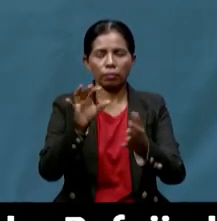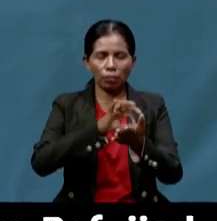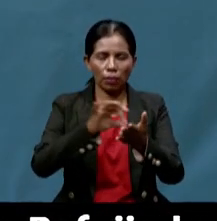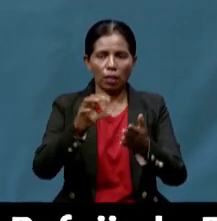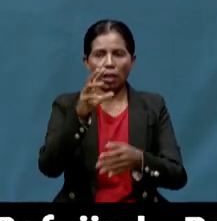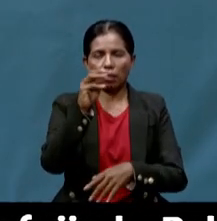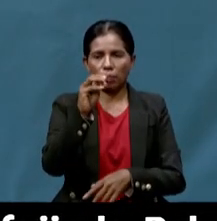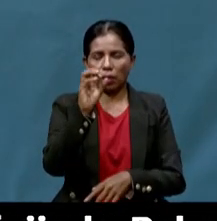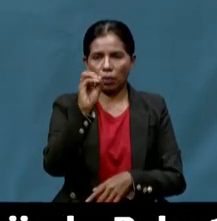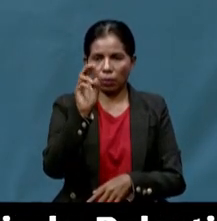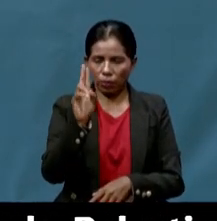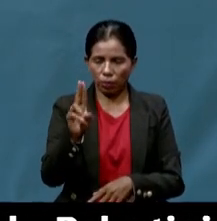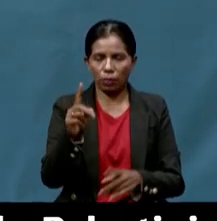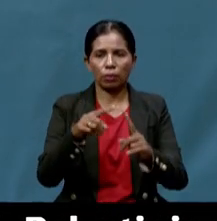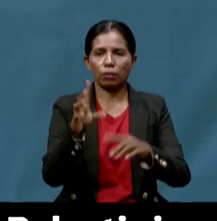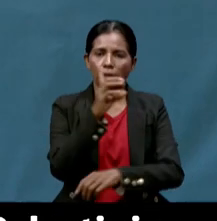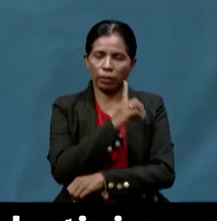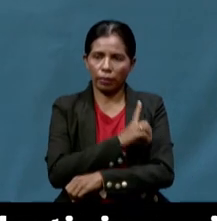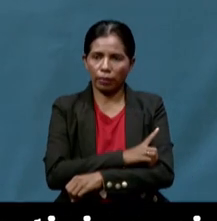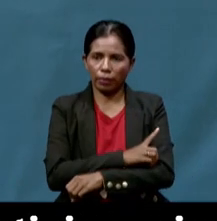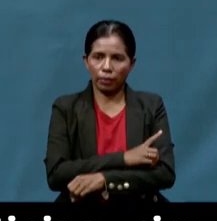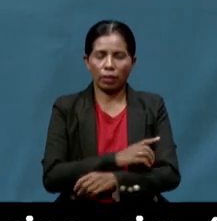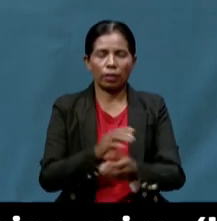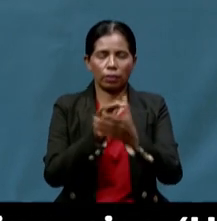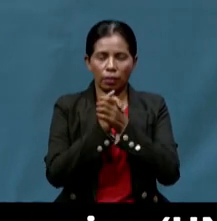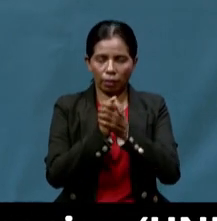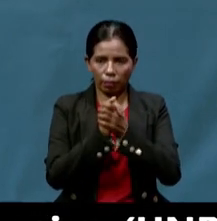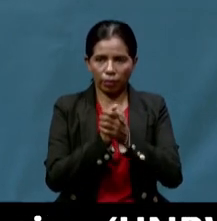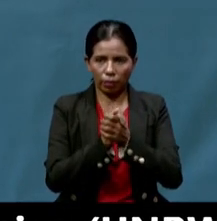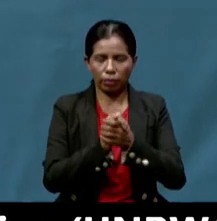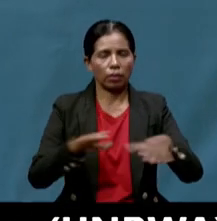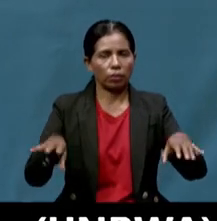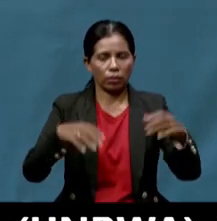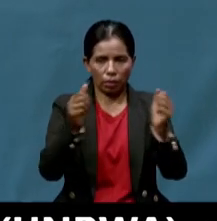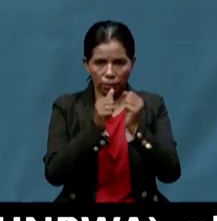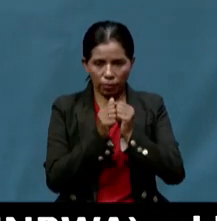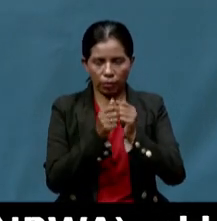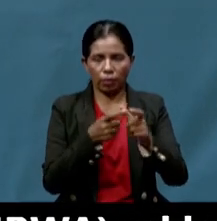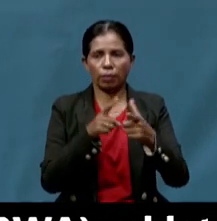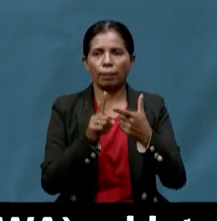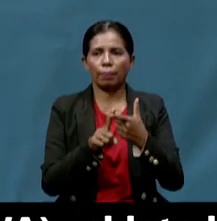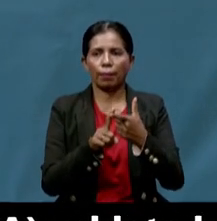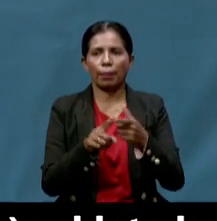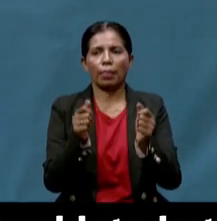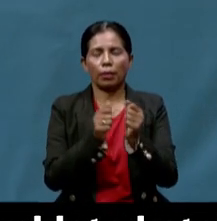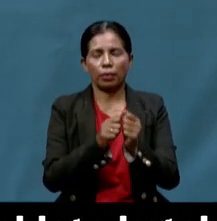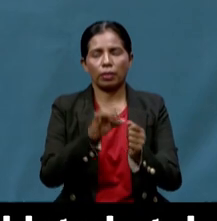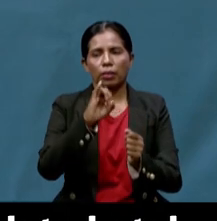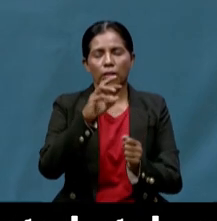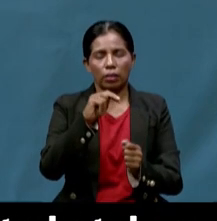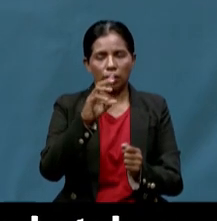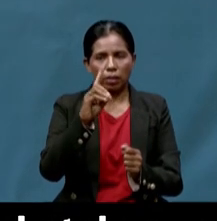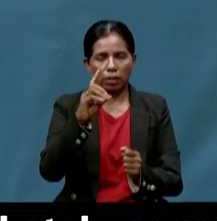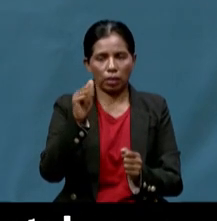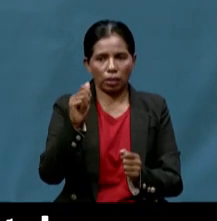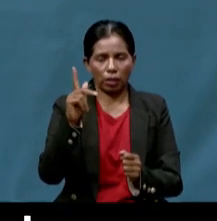de entendimento o hinloronia, maka atu hametin a cooperação serviço ho indica e a